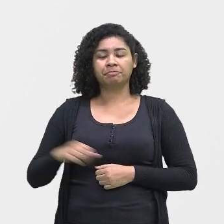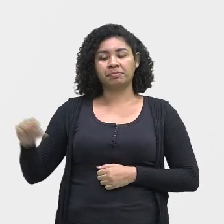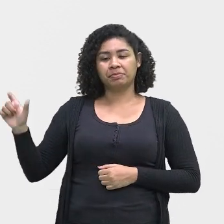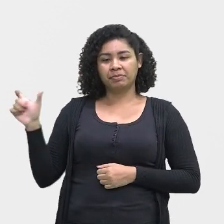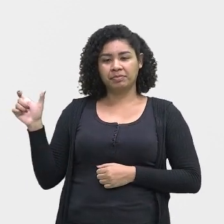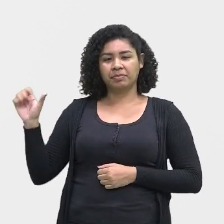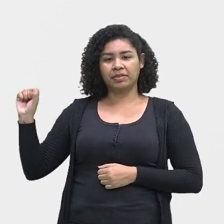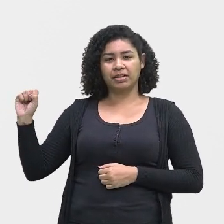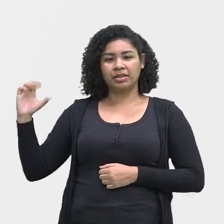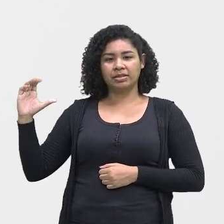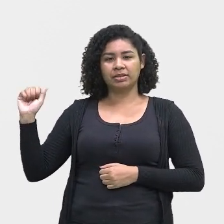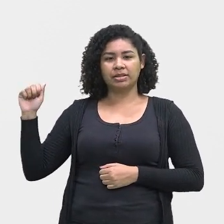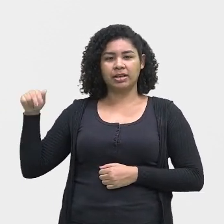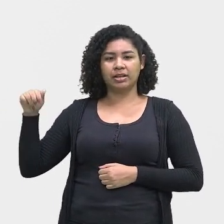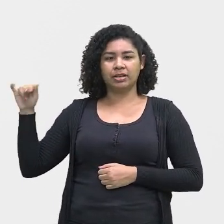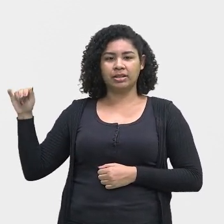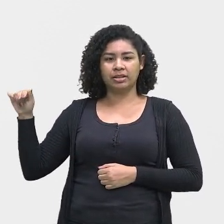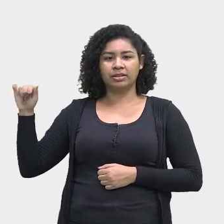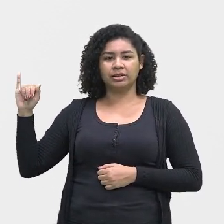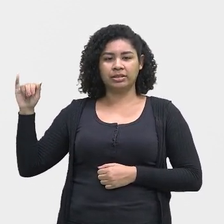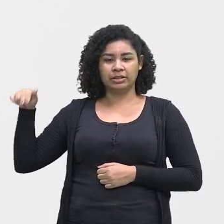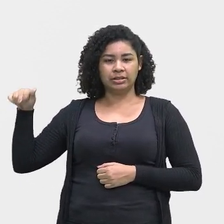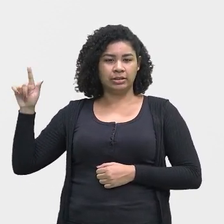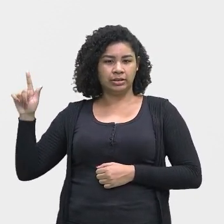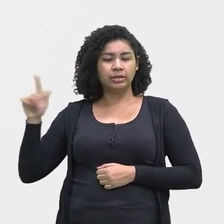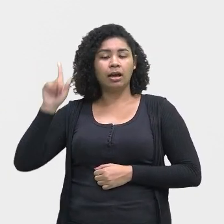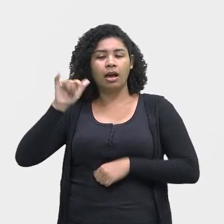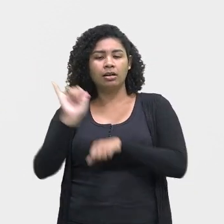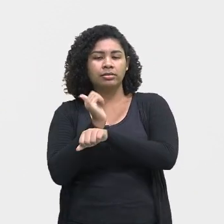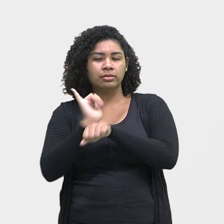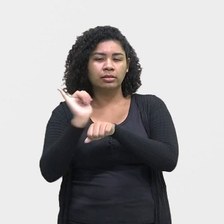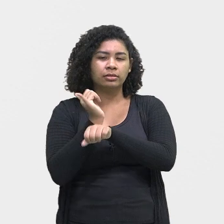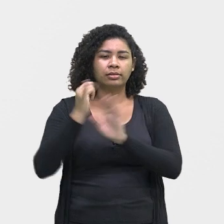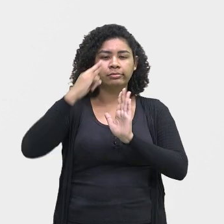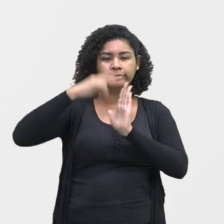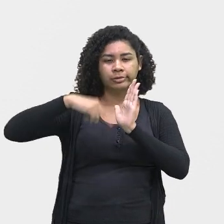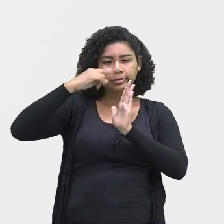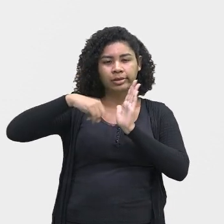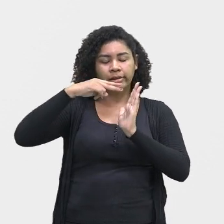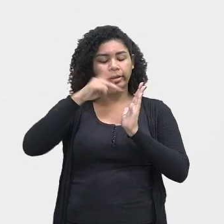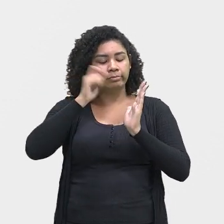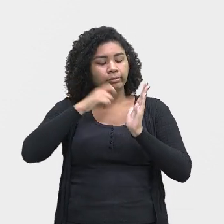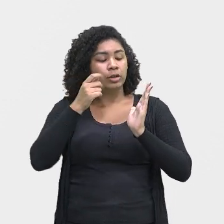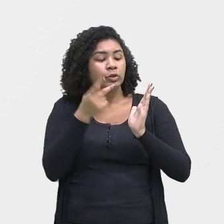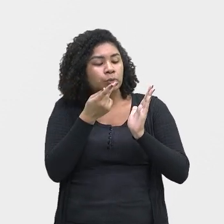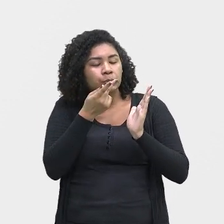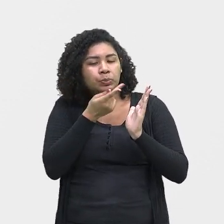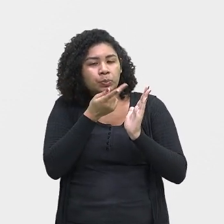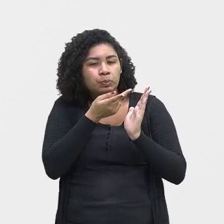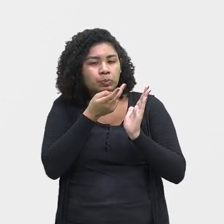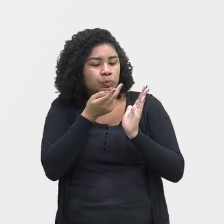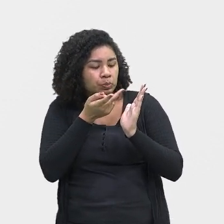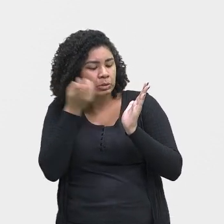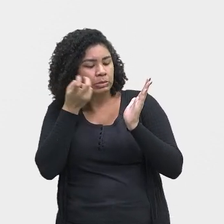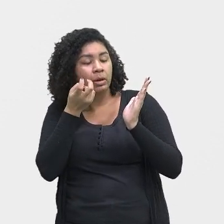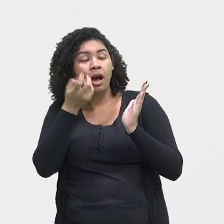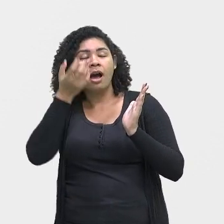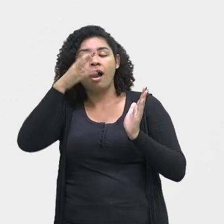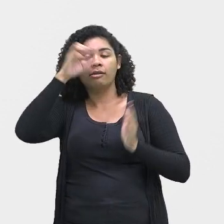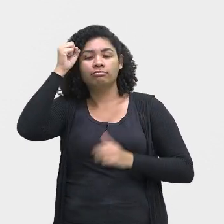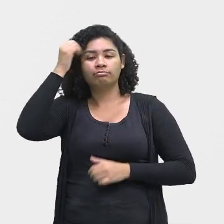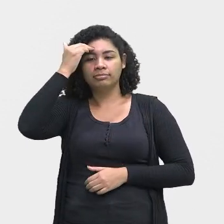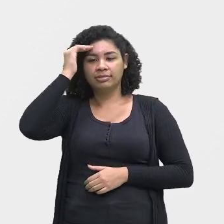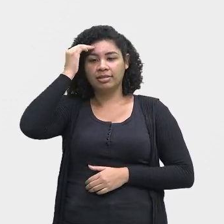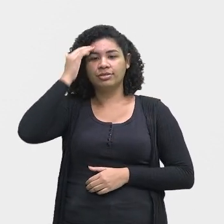uma técnica de leitura em que o leitor obtém informações do texto sem precisar ler palavra por